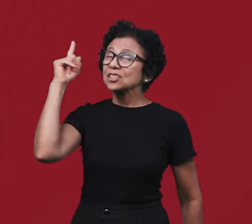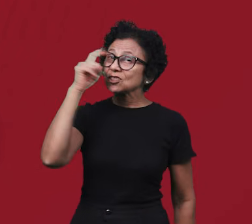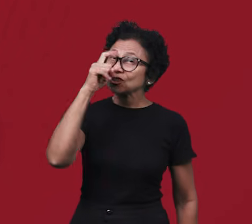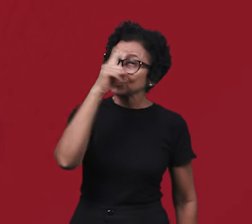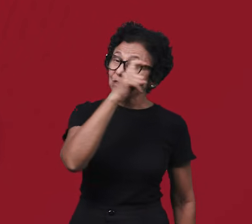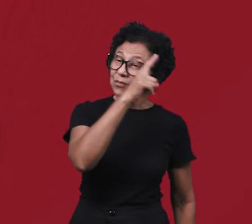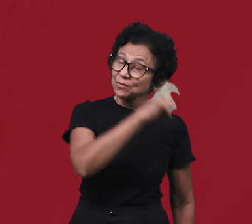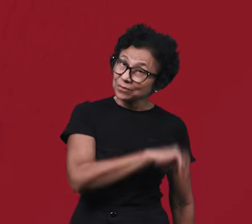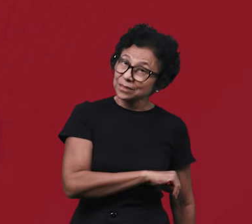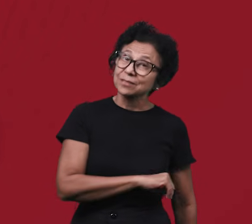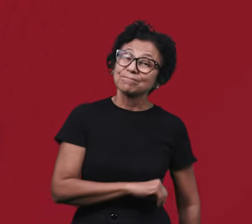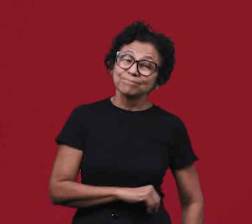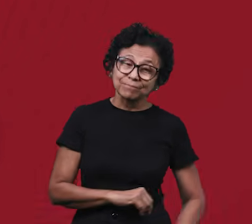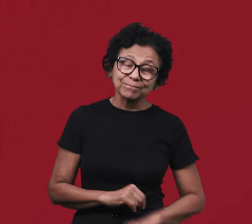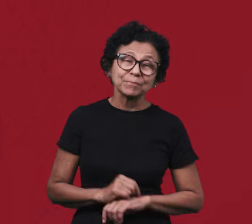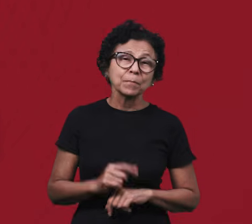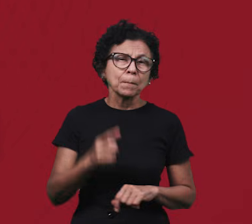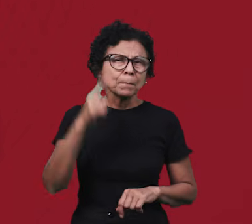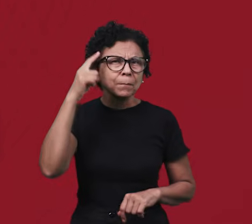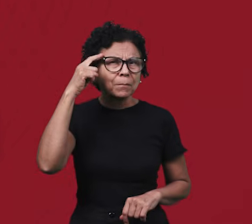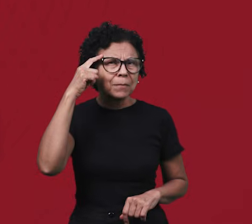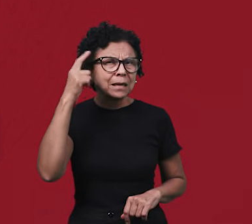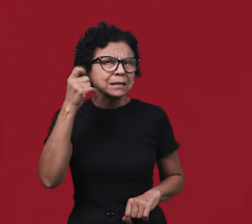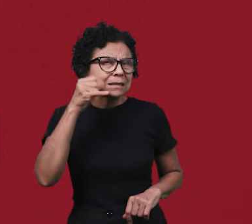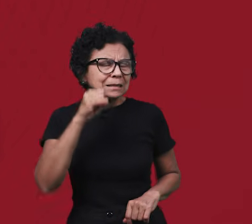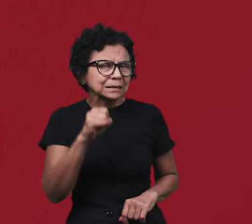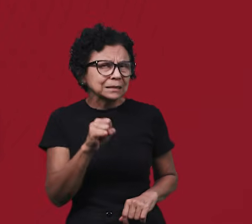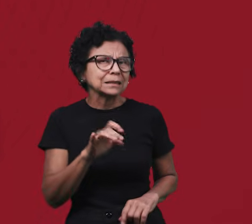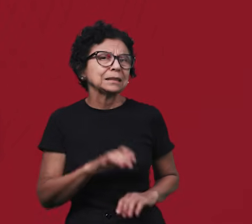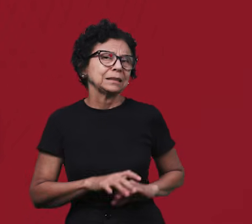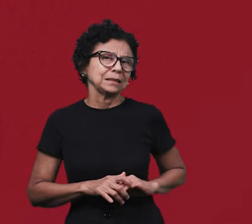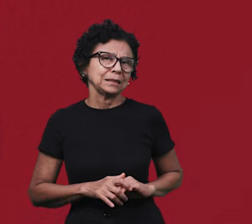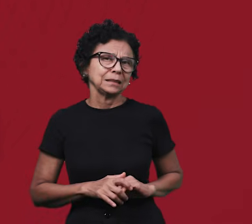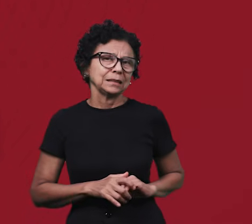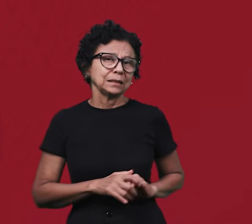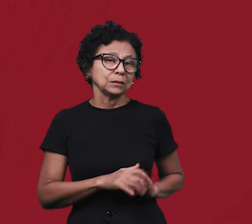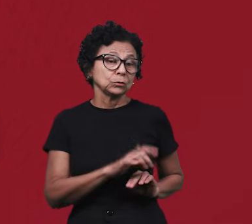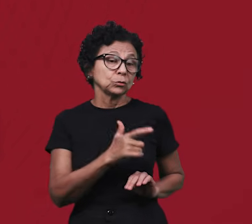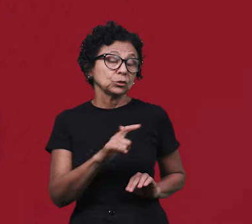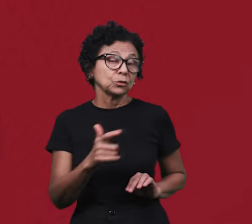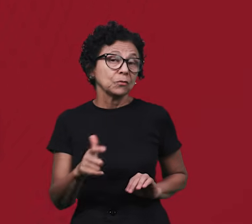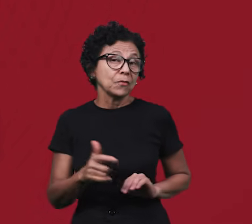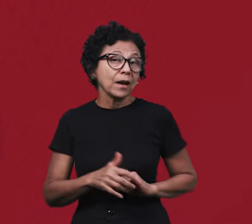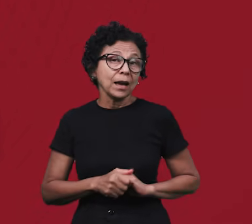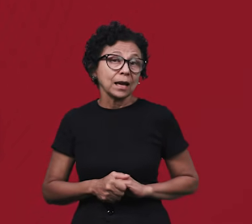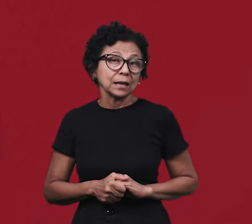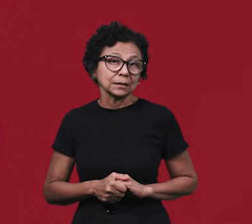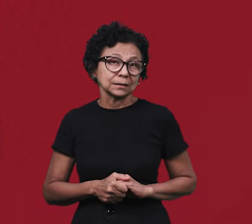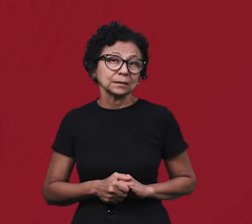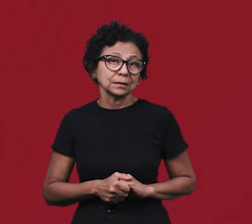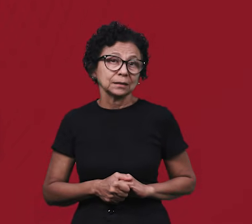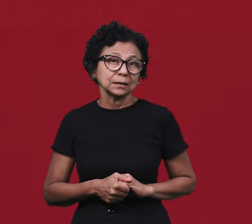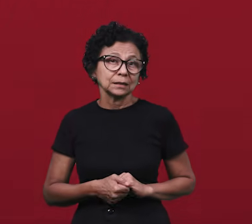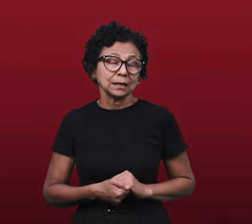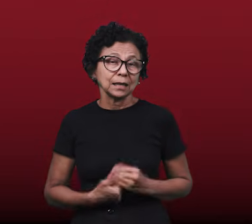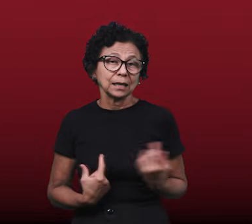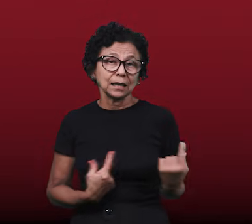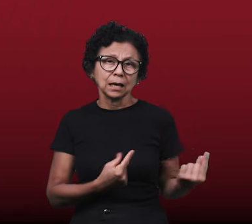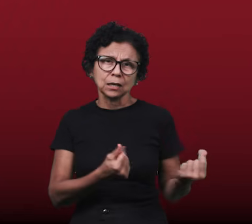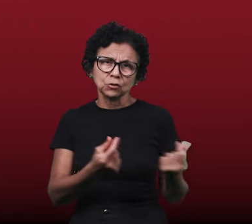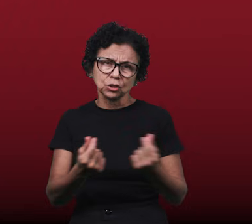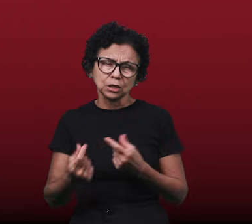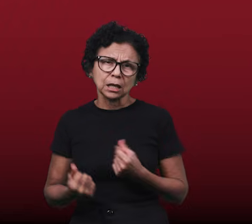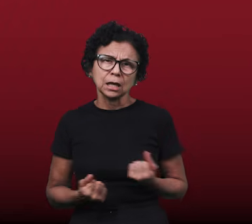dificílimo. Imagine os irmãos se nós não tivéssemos esse recurso que veio